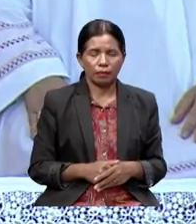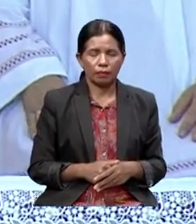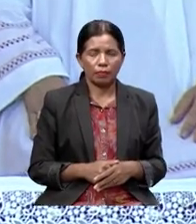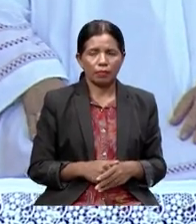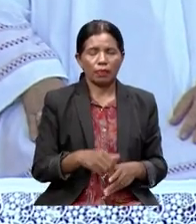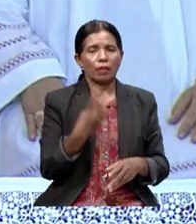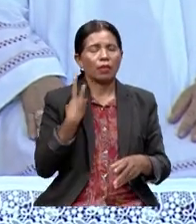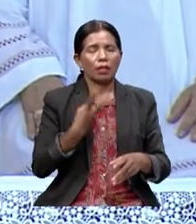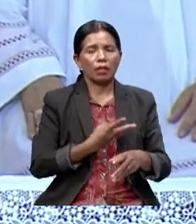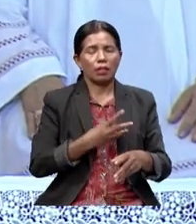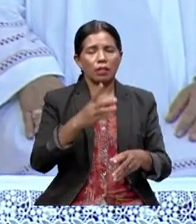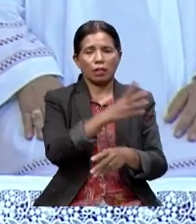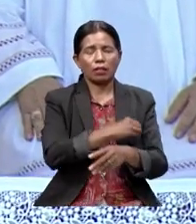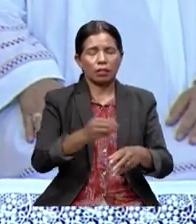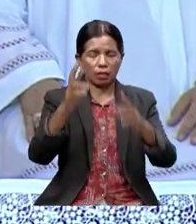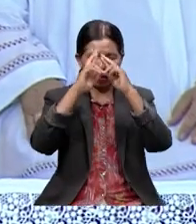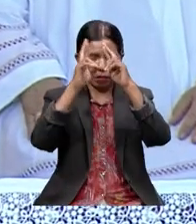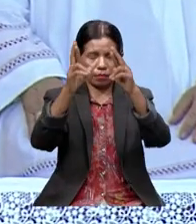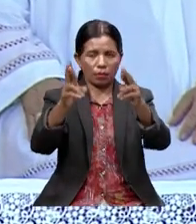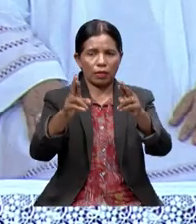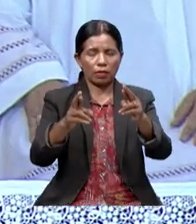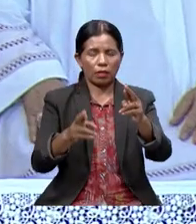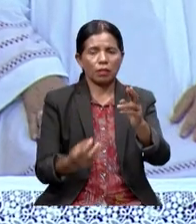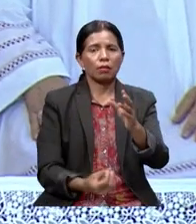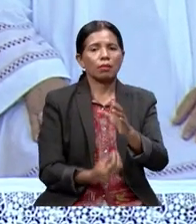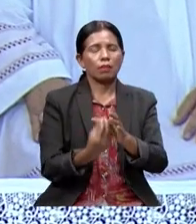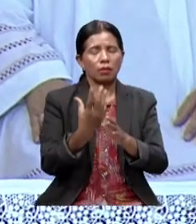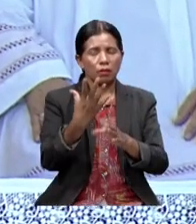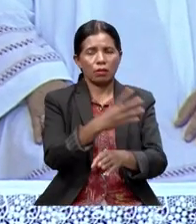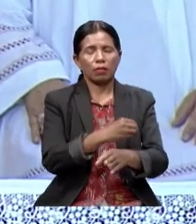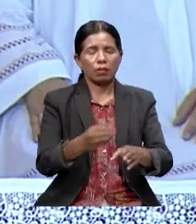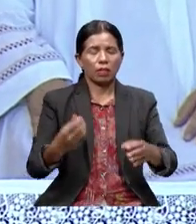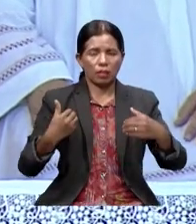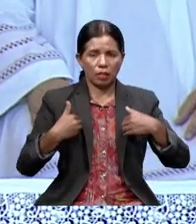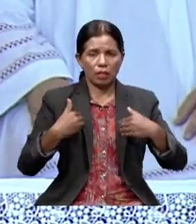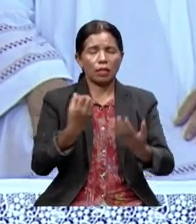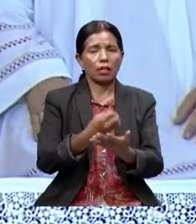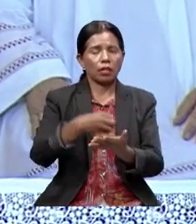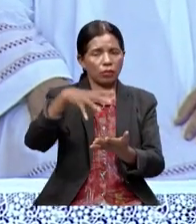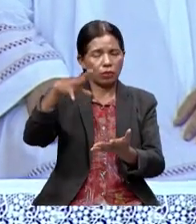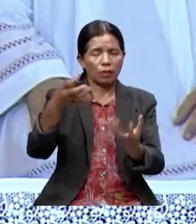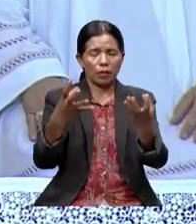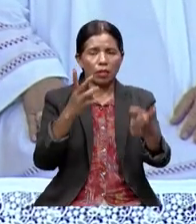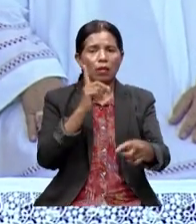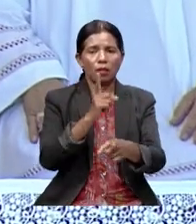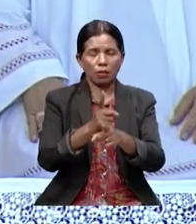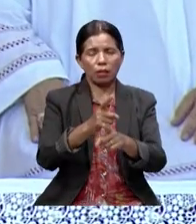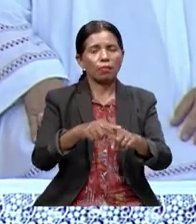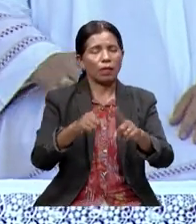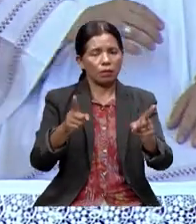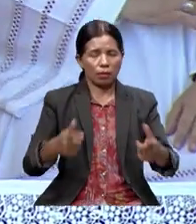Infelizmente, decadencia moral mos buras tebes. Ia ricusoin barak tebes. Mai be